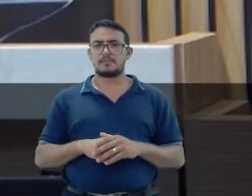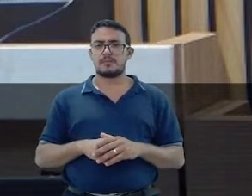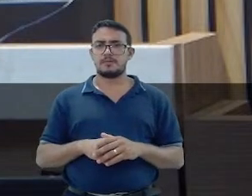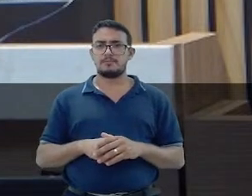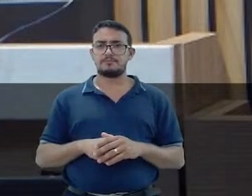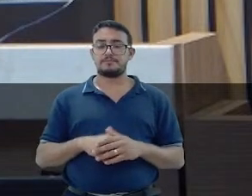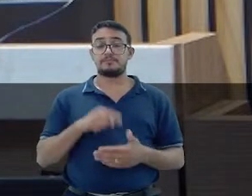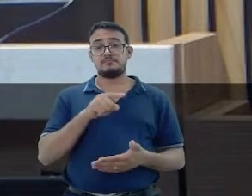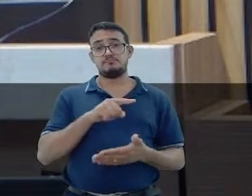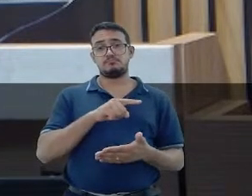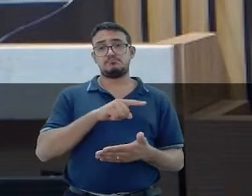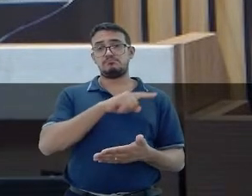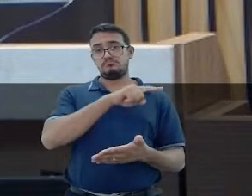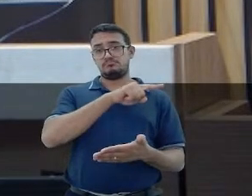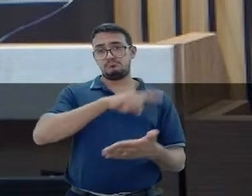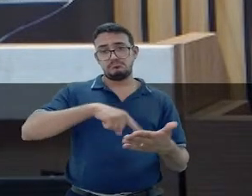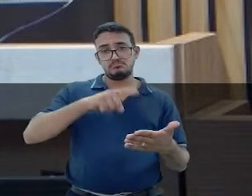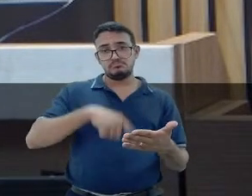relação